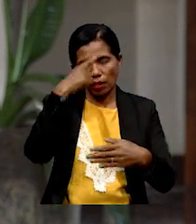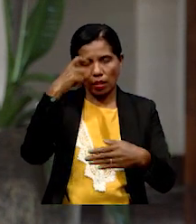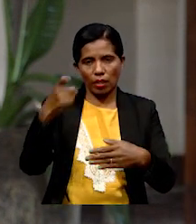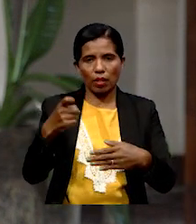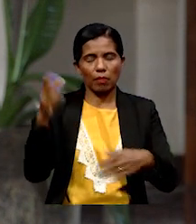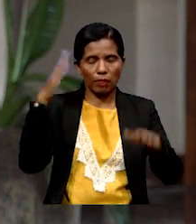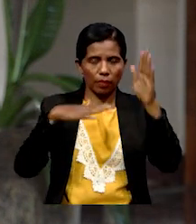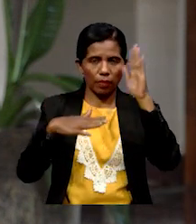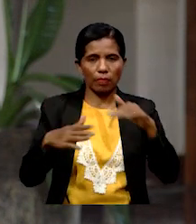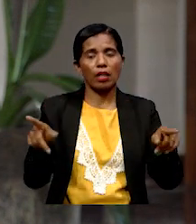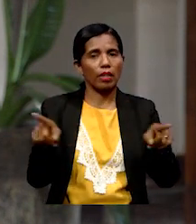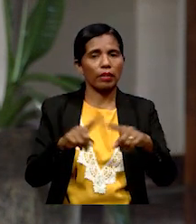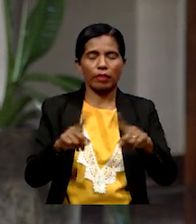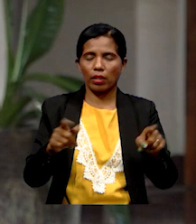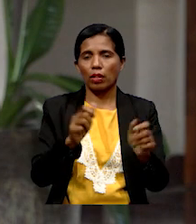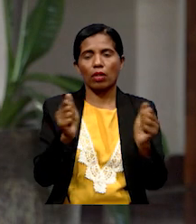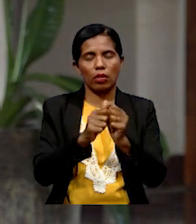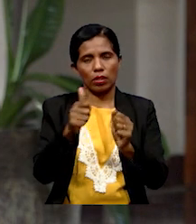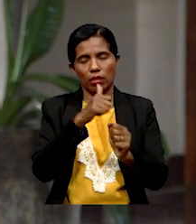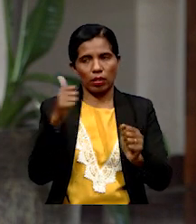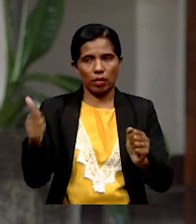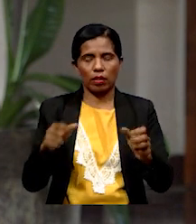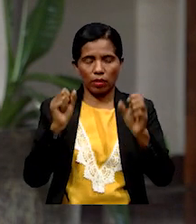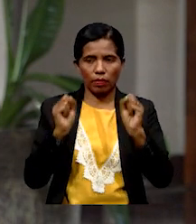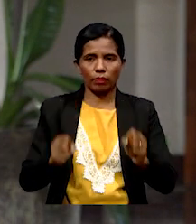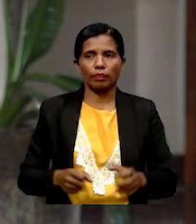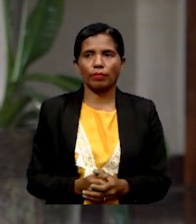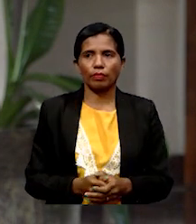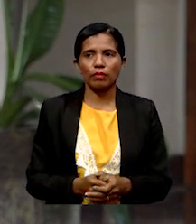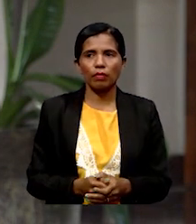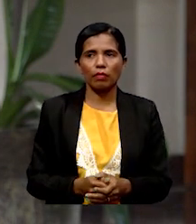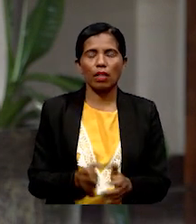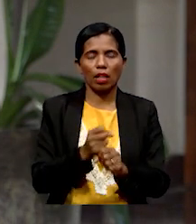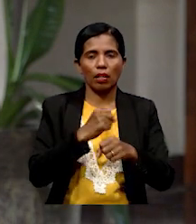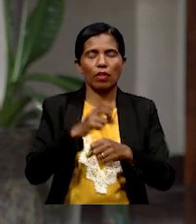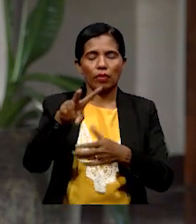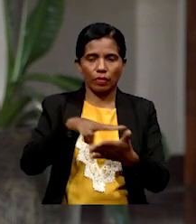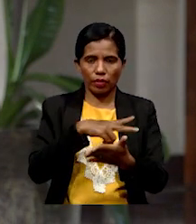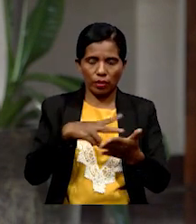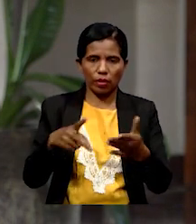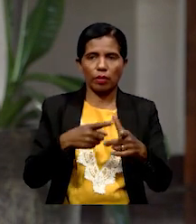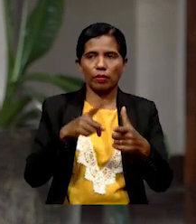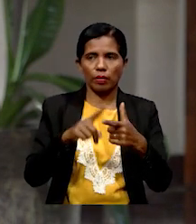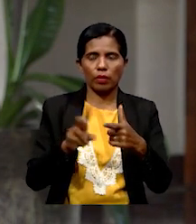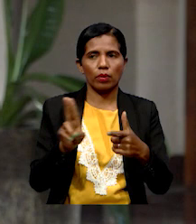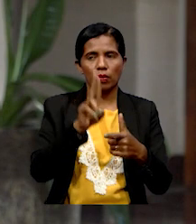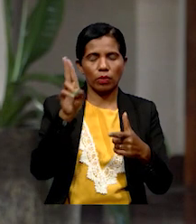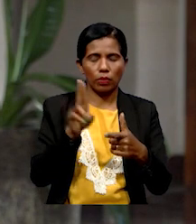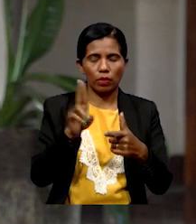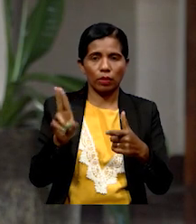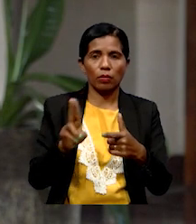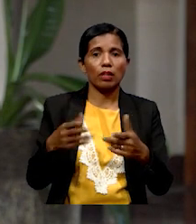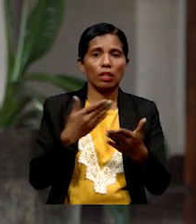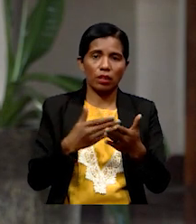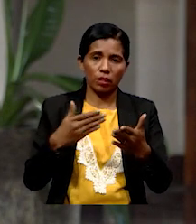dané lá nessa São José Recelo que também dané a perturbação eleitoral ou violência e depois usamos arma também dané